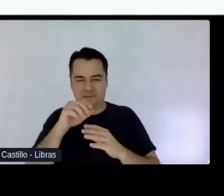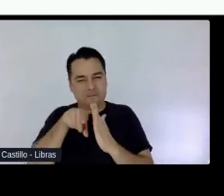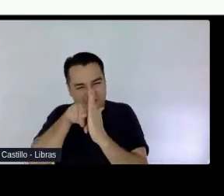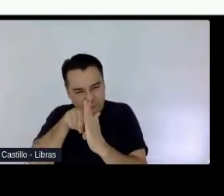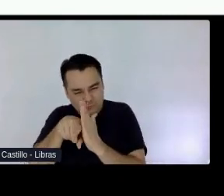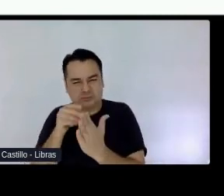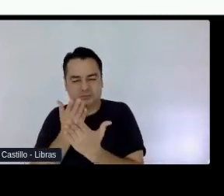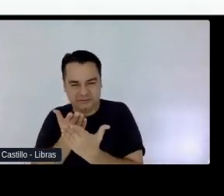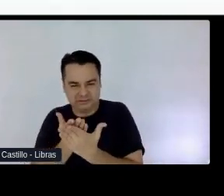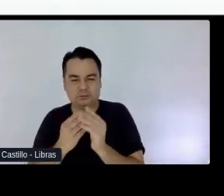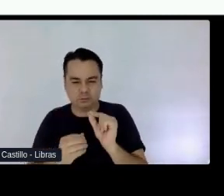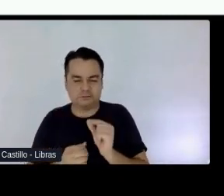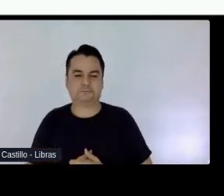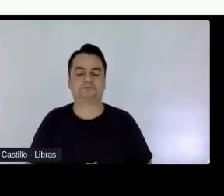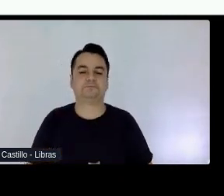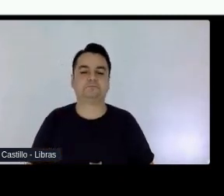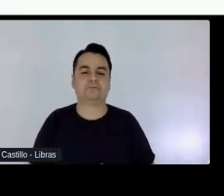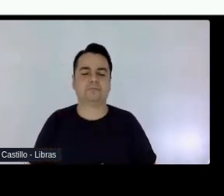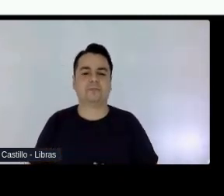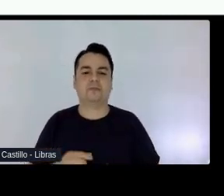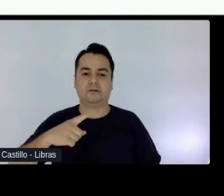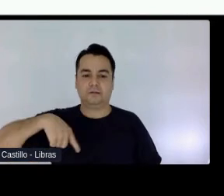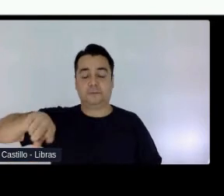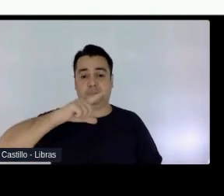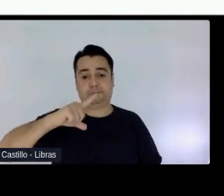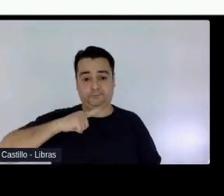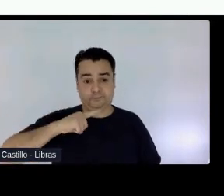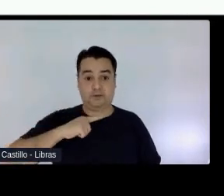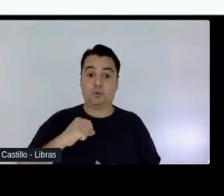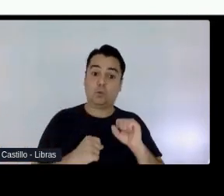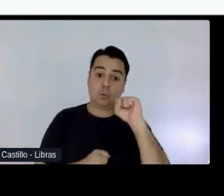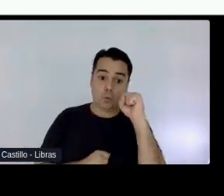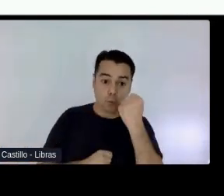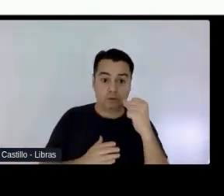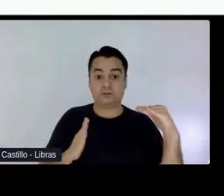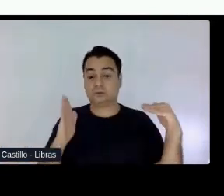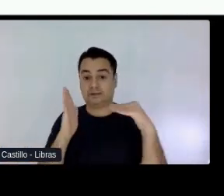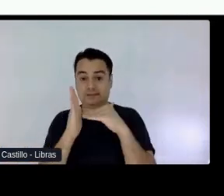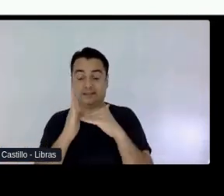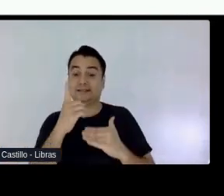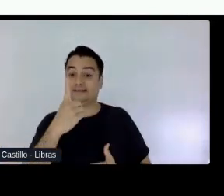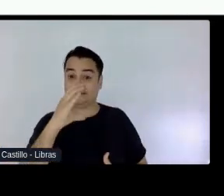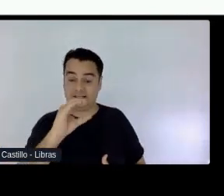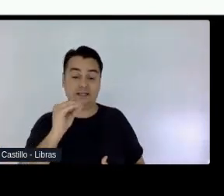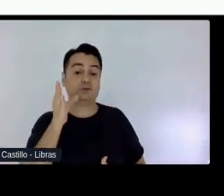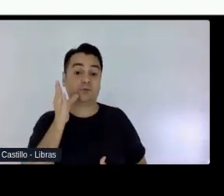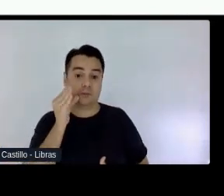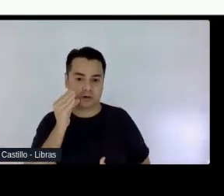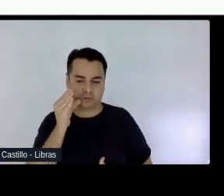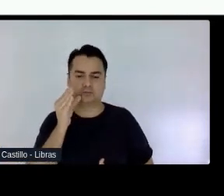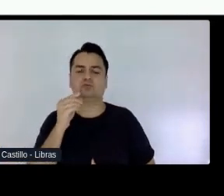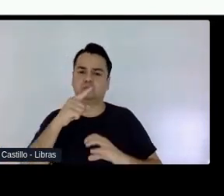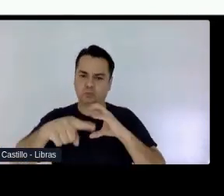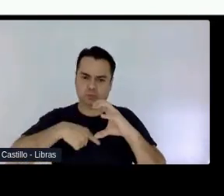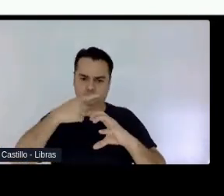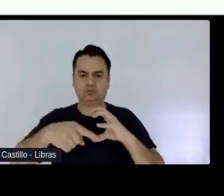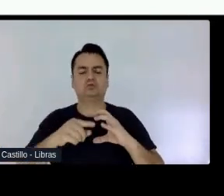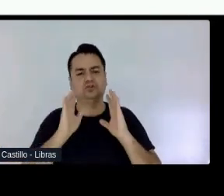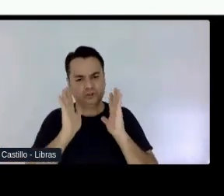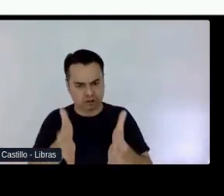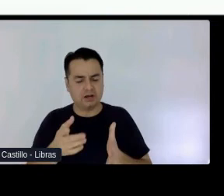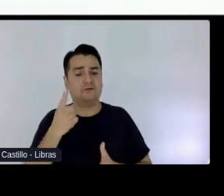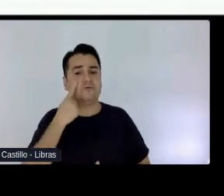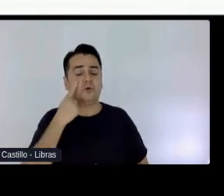muito relevante? Bom, a gente tem aqui que 8 a cada 10 funcionários de todo o mundo já testemunharam ou